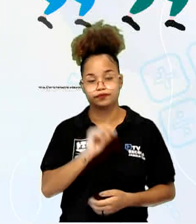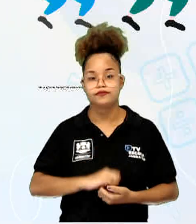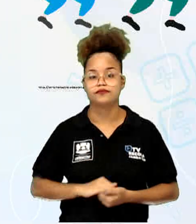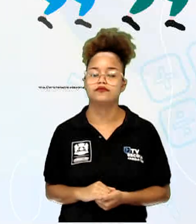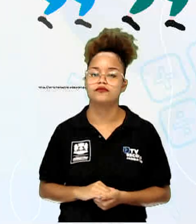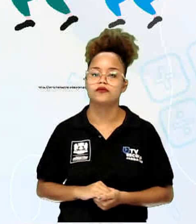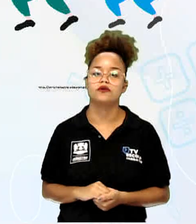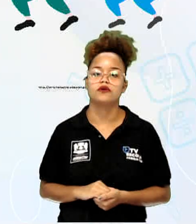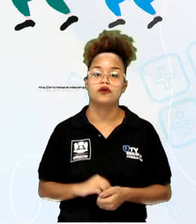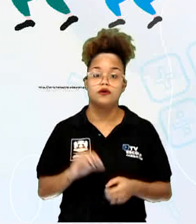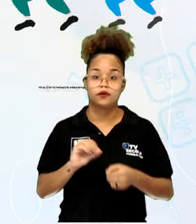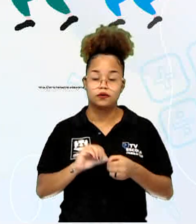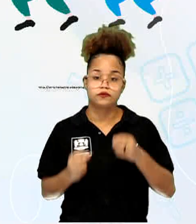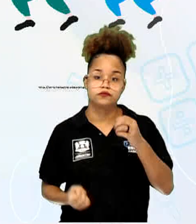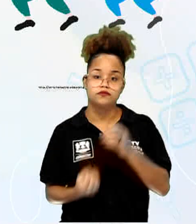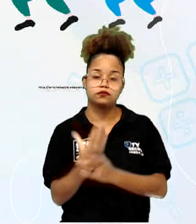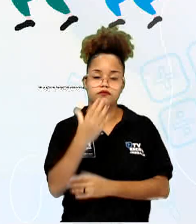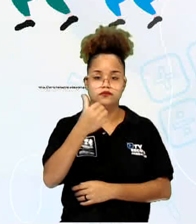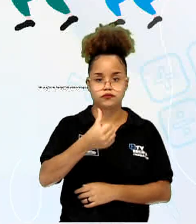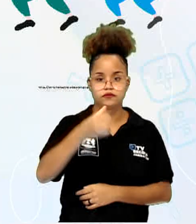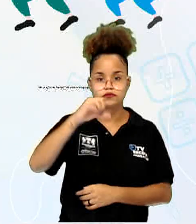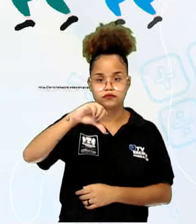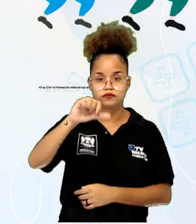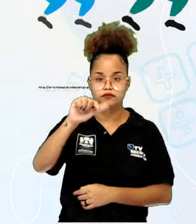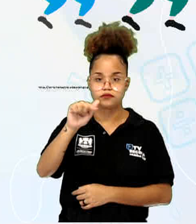Ele foi elaborado no ano de